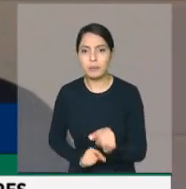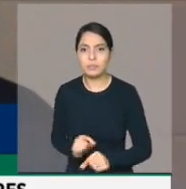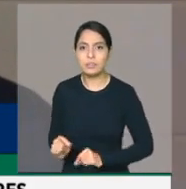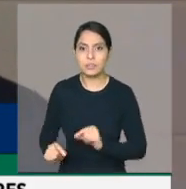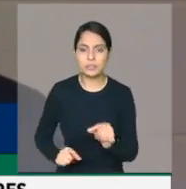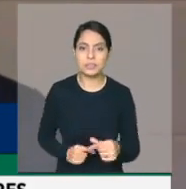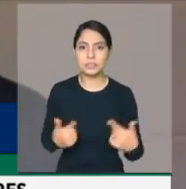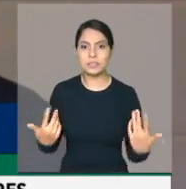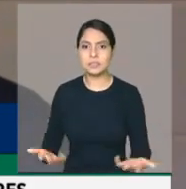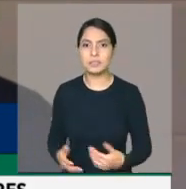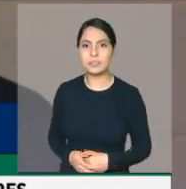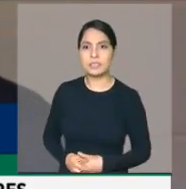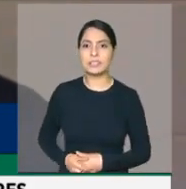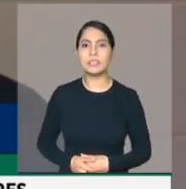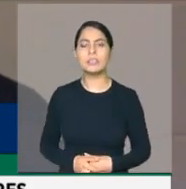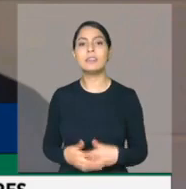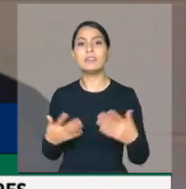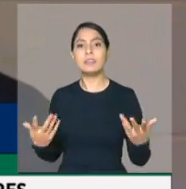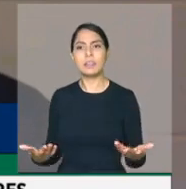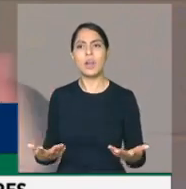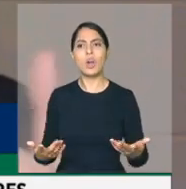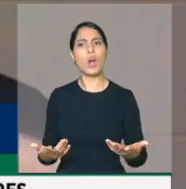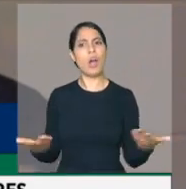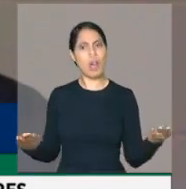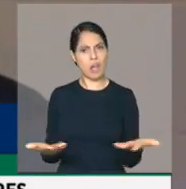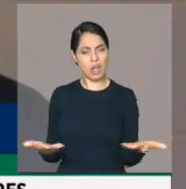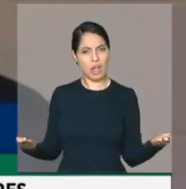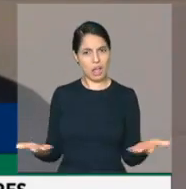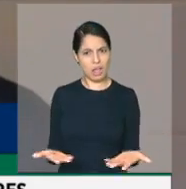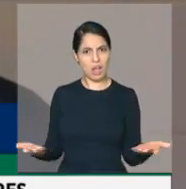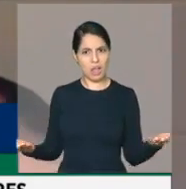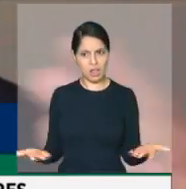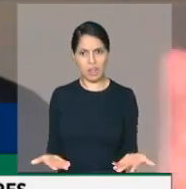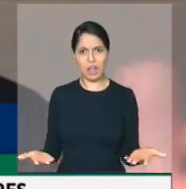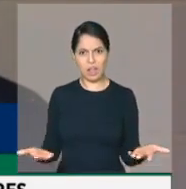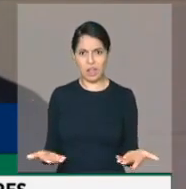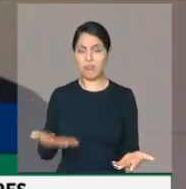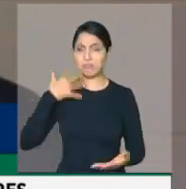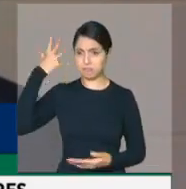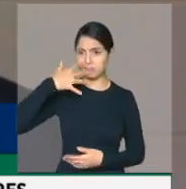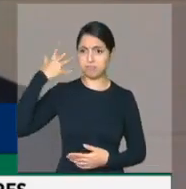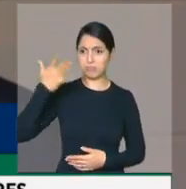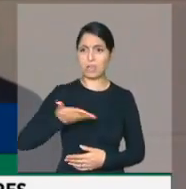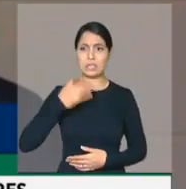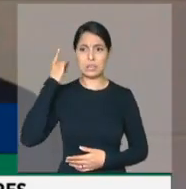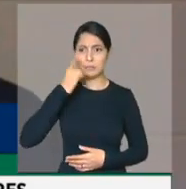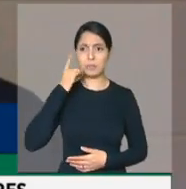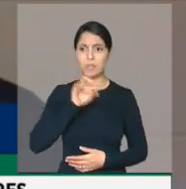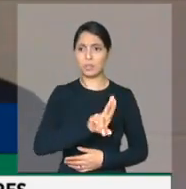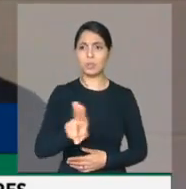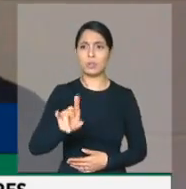tempo. Ele está no plenário e vai fazer um requerimento à Vossa Excelência. Deputado Gonzaga, a palavra está com Vossa Excelência.